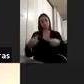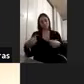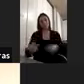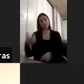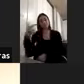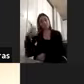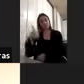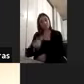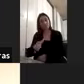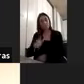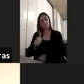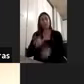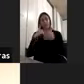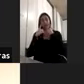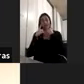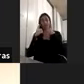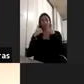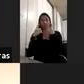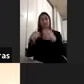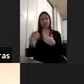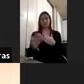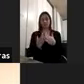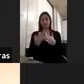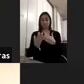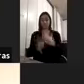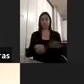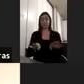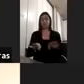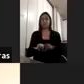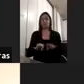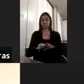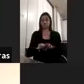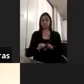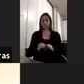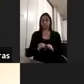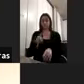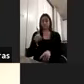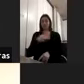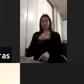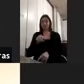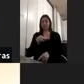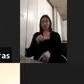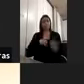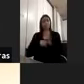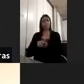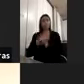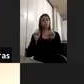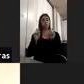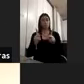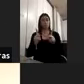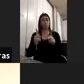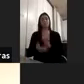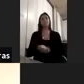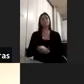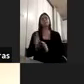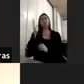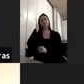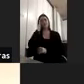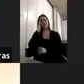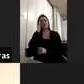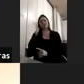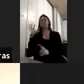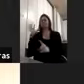são de interesse da empresa. Então, esse é um ponto. A gente sabe que está tendo muita pressão, tem